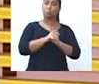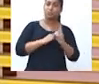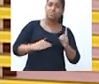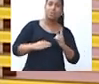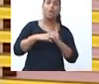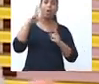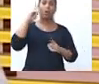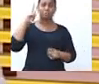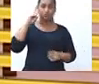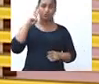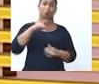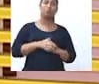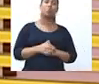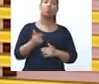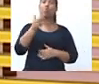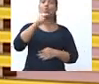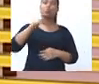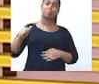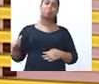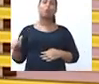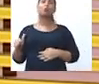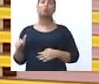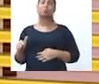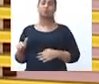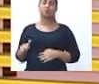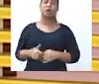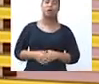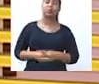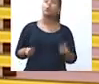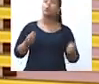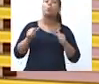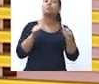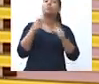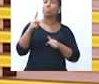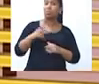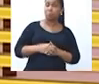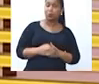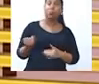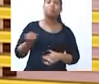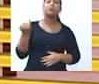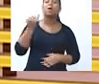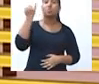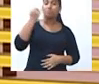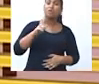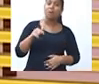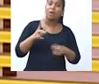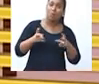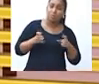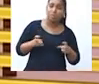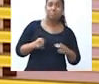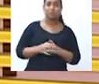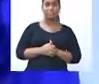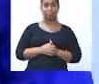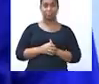da história e de outras áreas aí? Como que é o trabalho deles? A importância? É